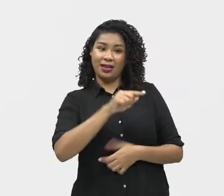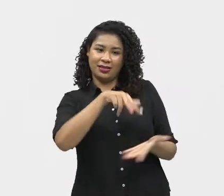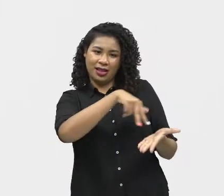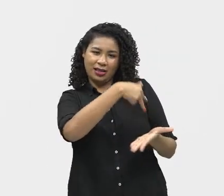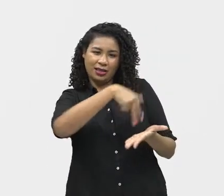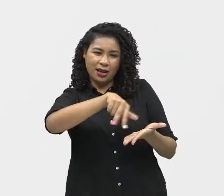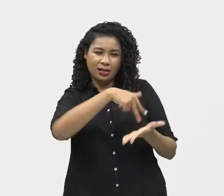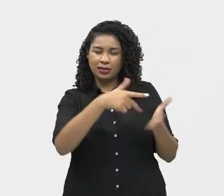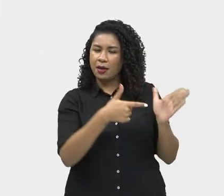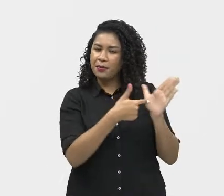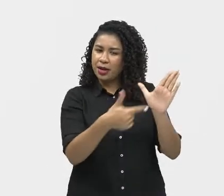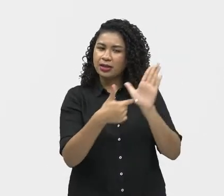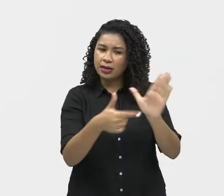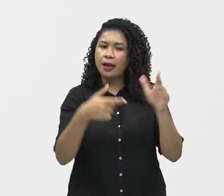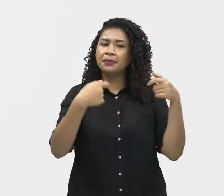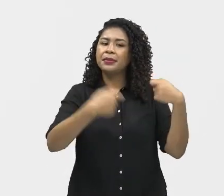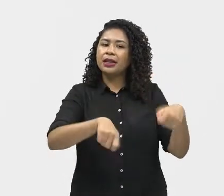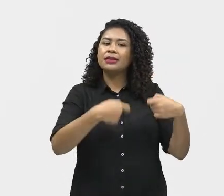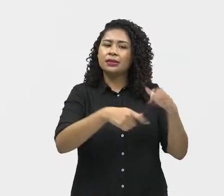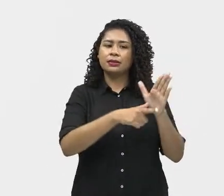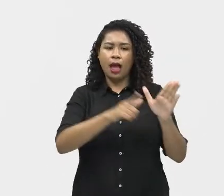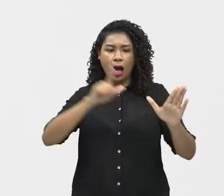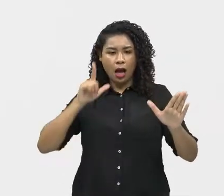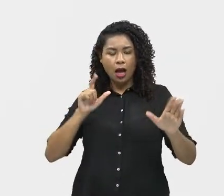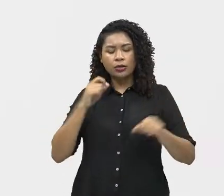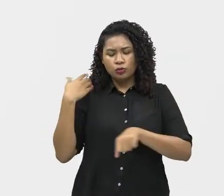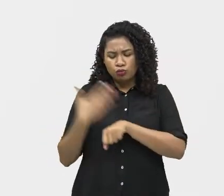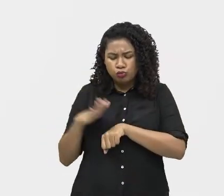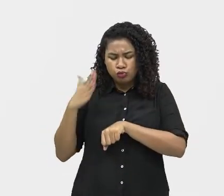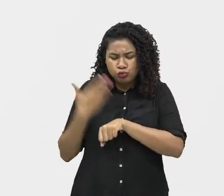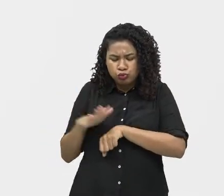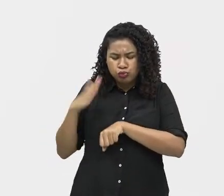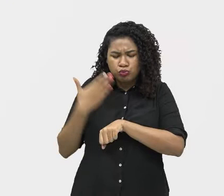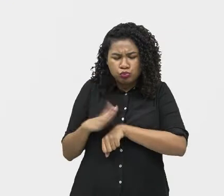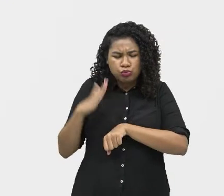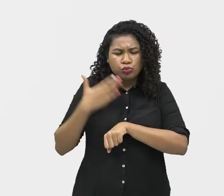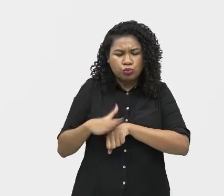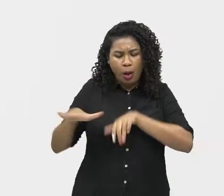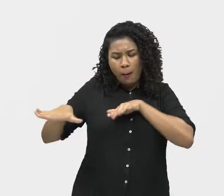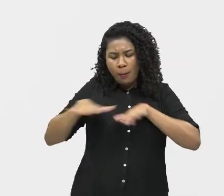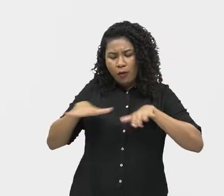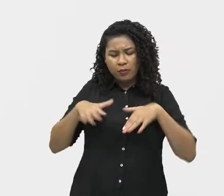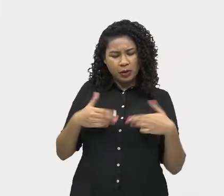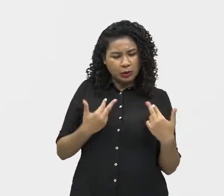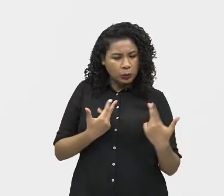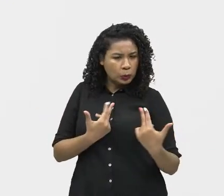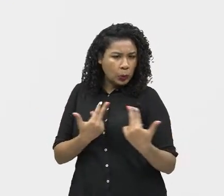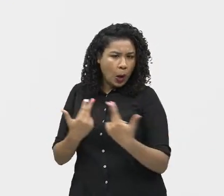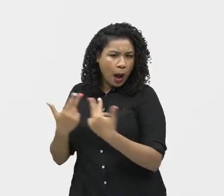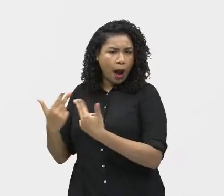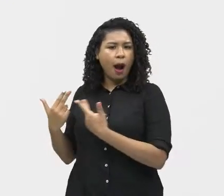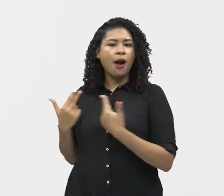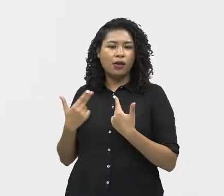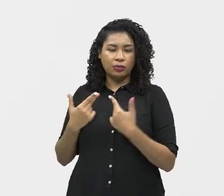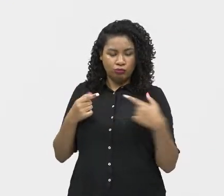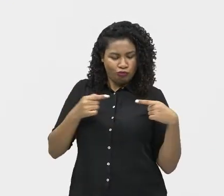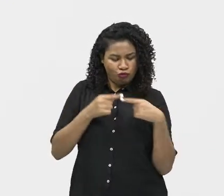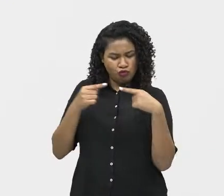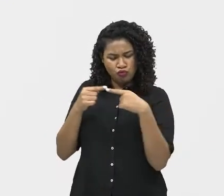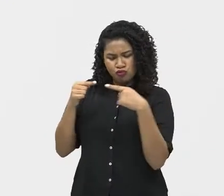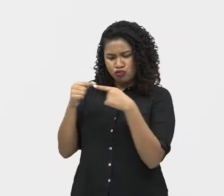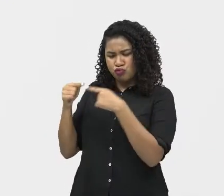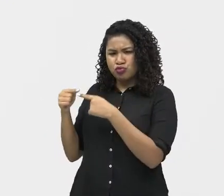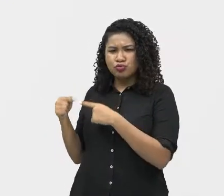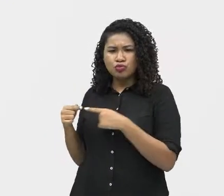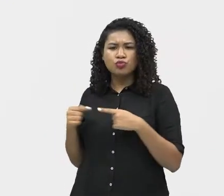ela seja apresentada, ela precisa ter uma coordenação estética, ou seja, todos os dançarinos, eles têm que